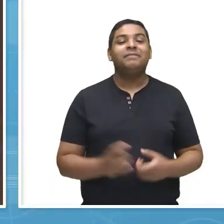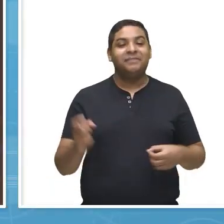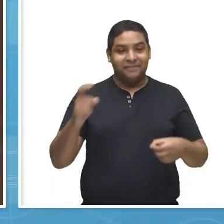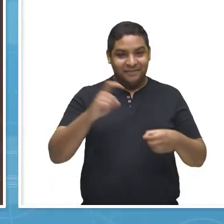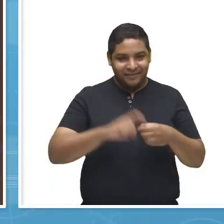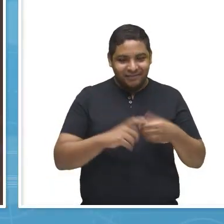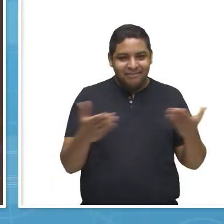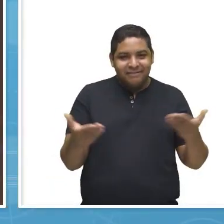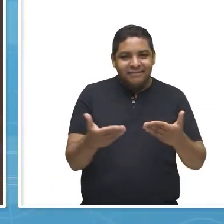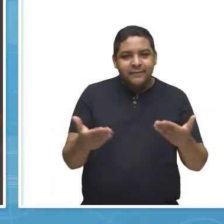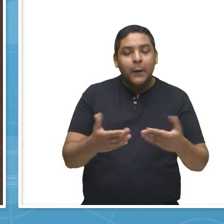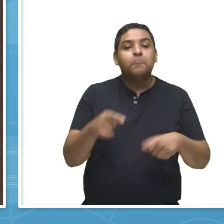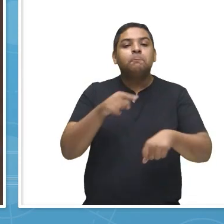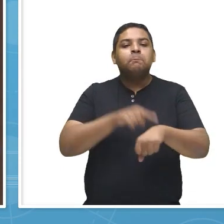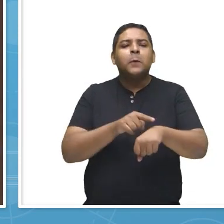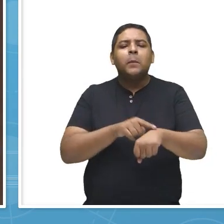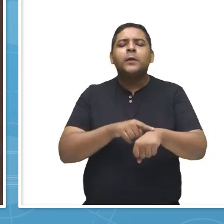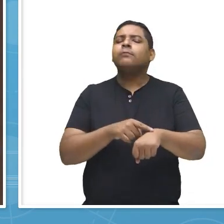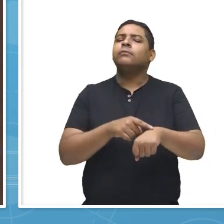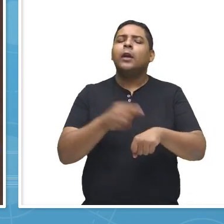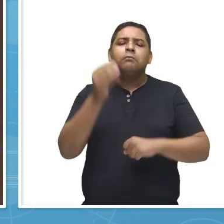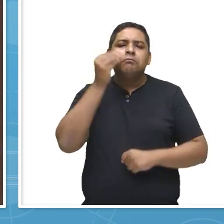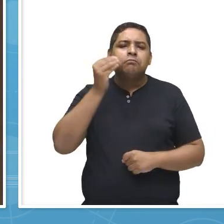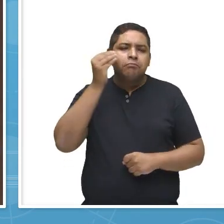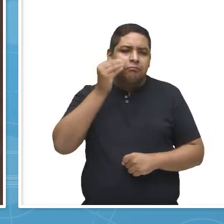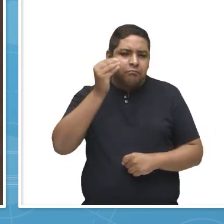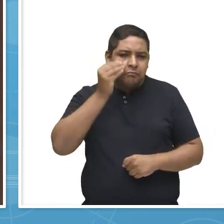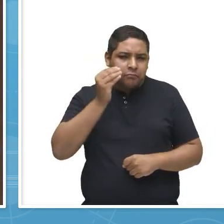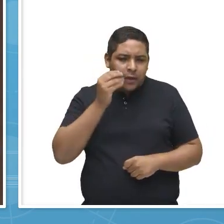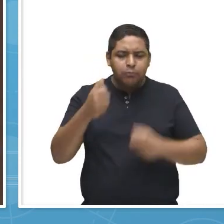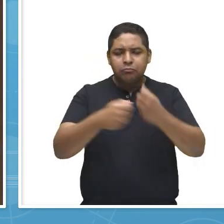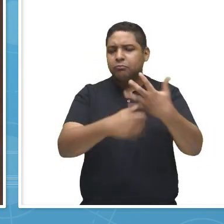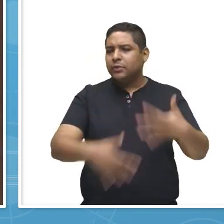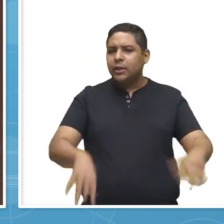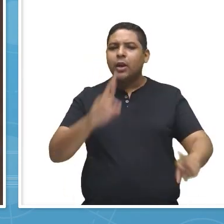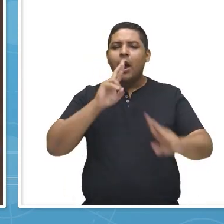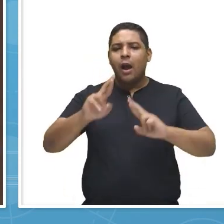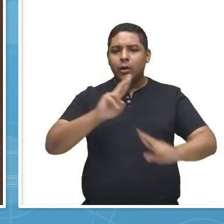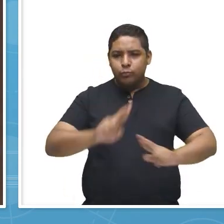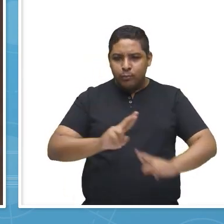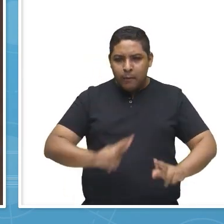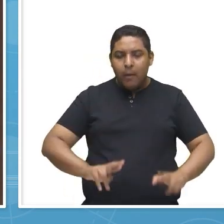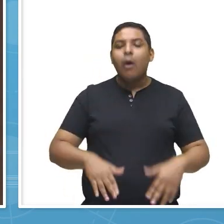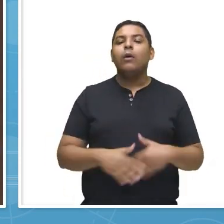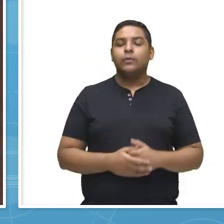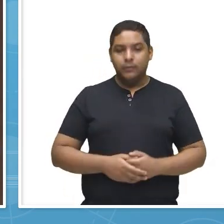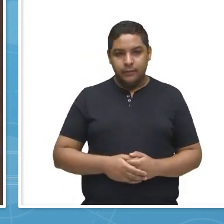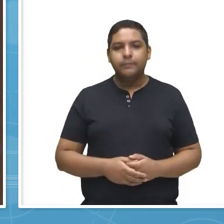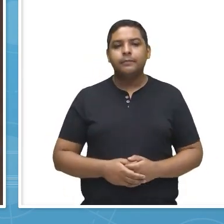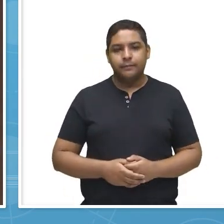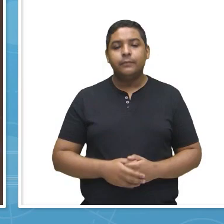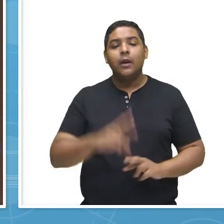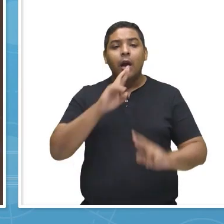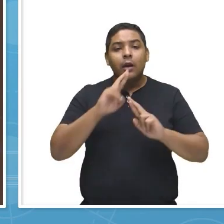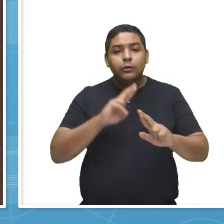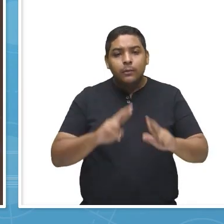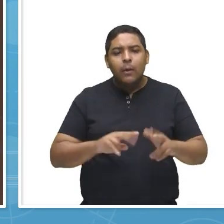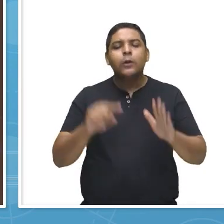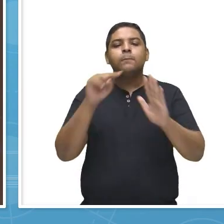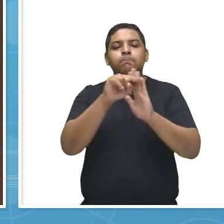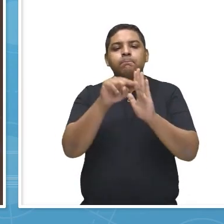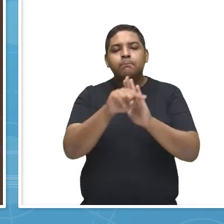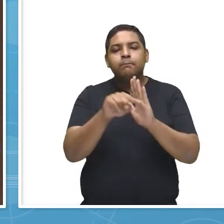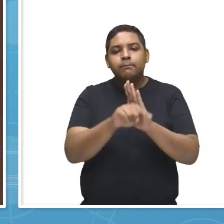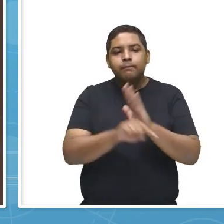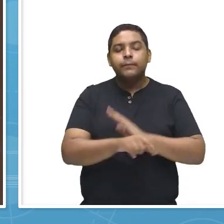retornando e agora é o momento de verificar o que é que vocês colocaram aí no chat, né, das perguntas, as respostas, né, das